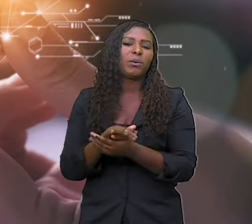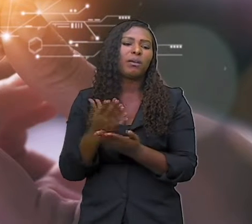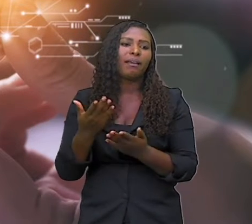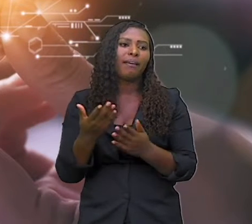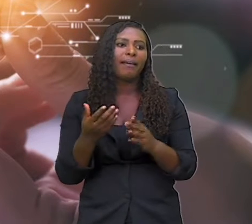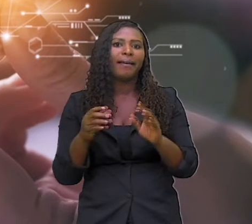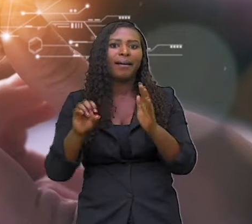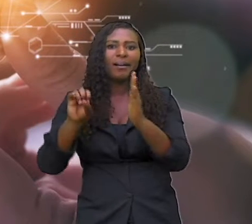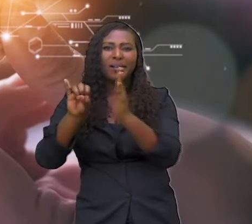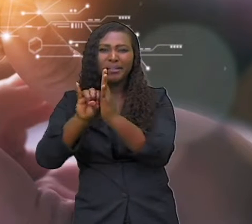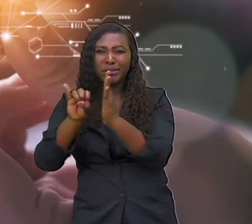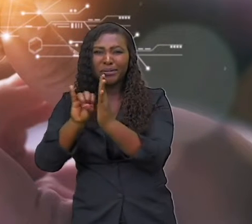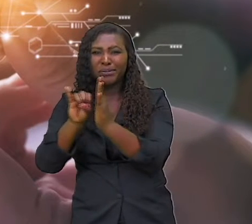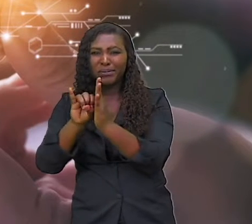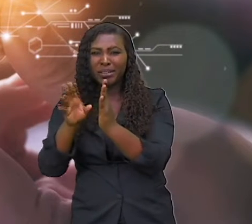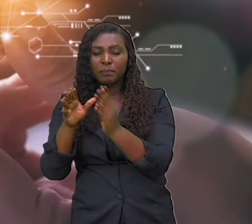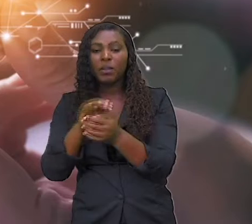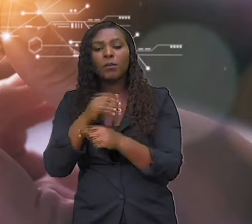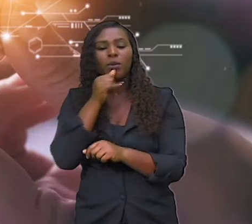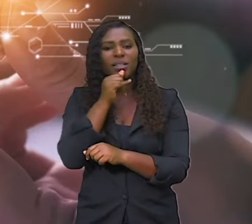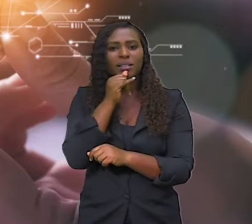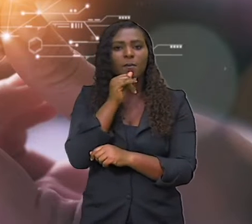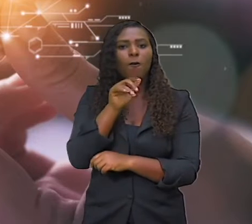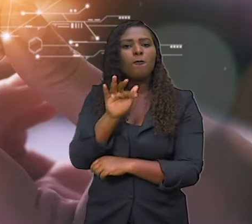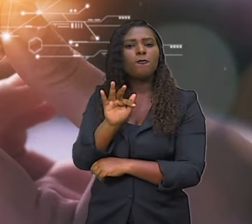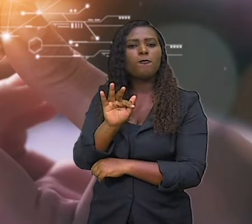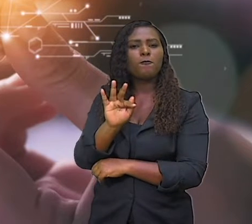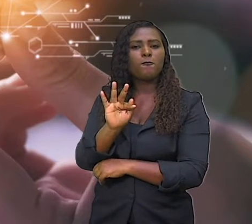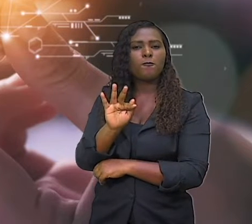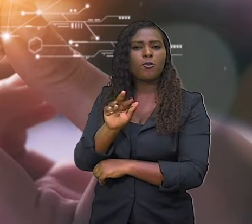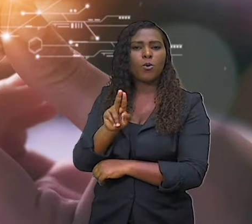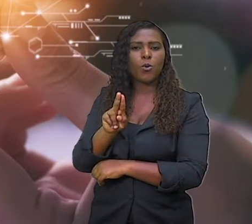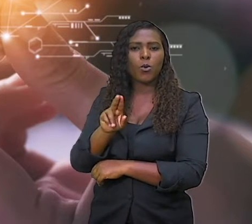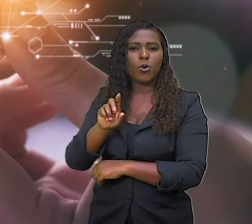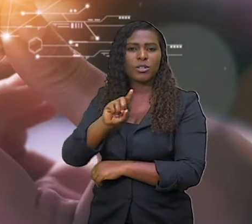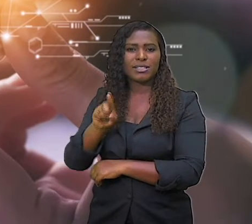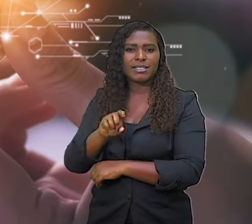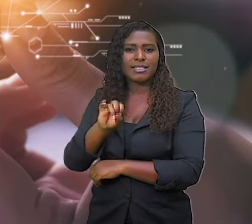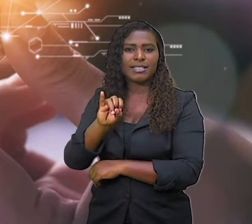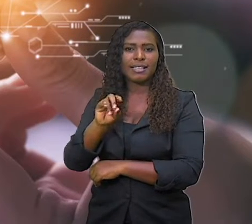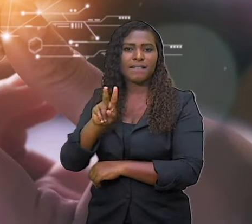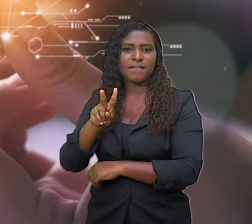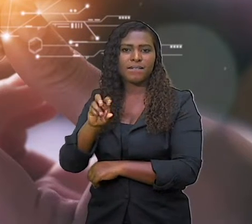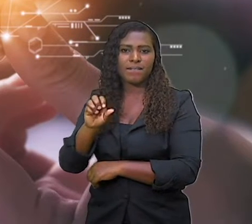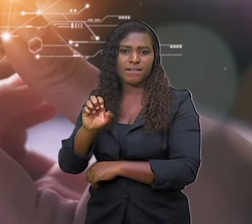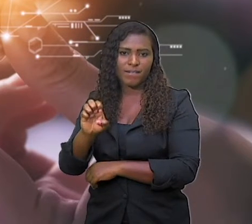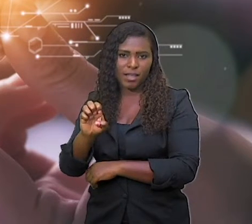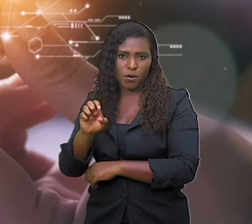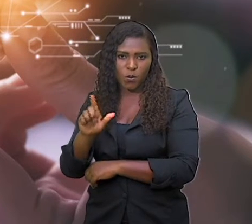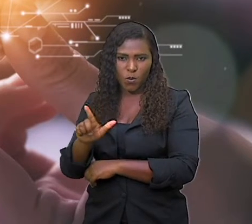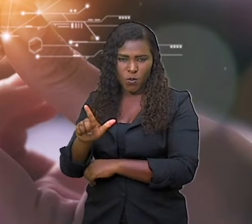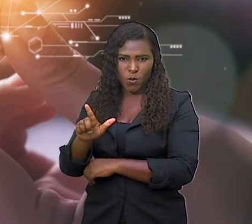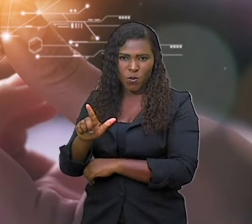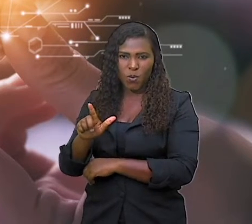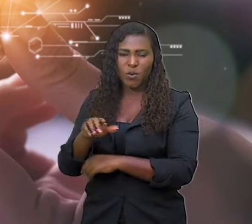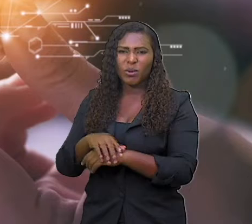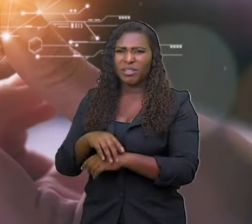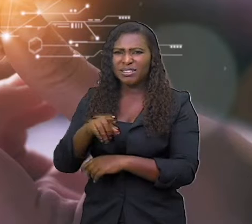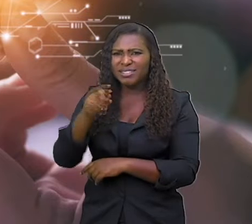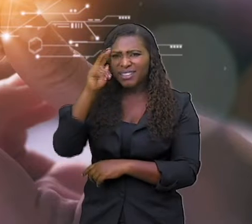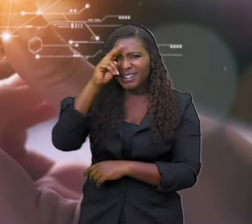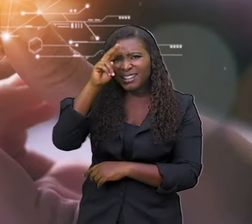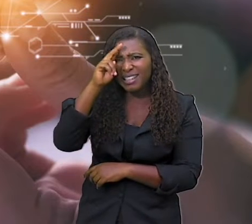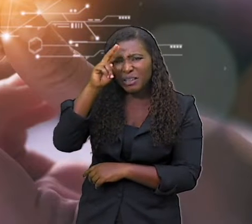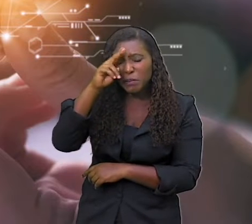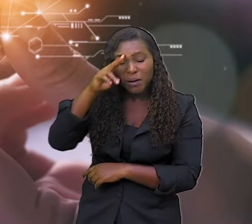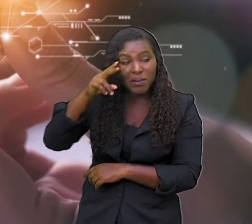filmes velhos aí, já viram lá tirar um fusível, colocar um fusível, quando às vezes desarmava-se. Eles são dispositivos que